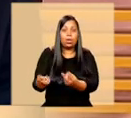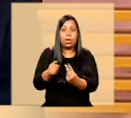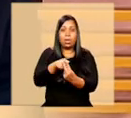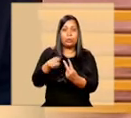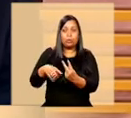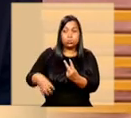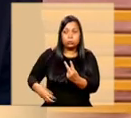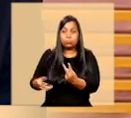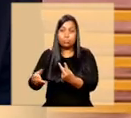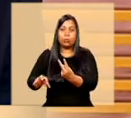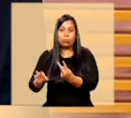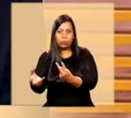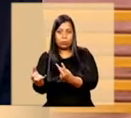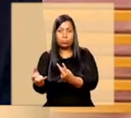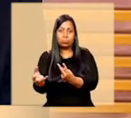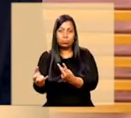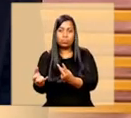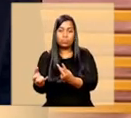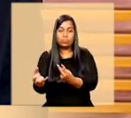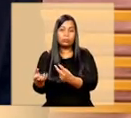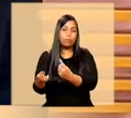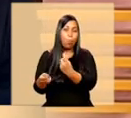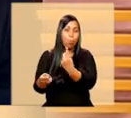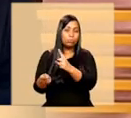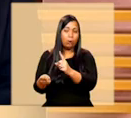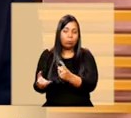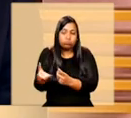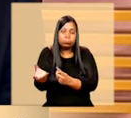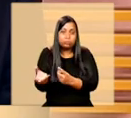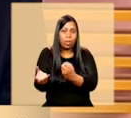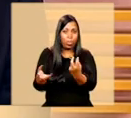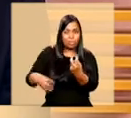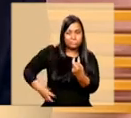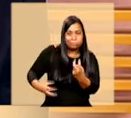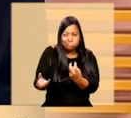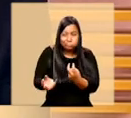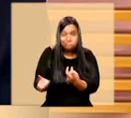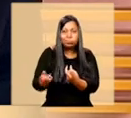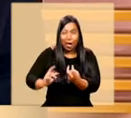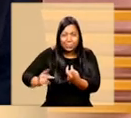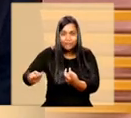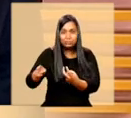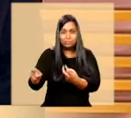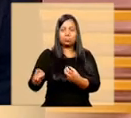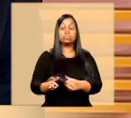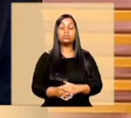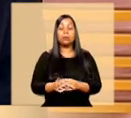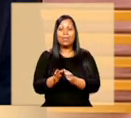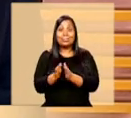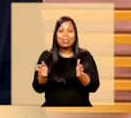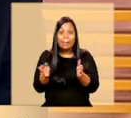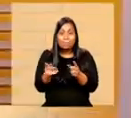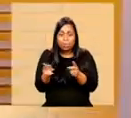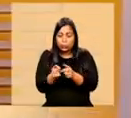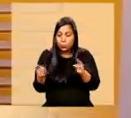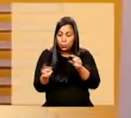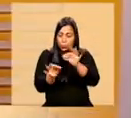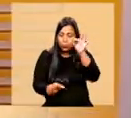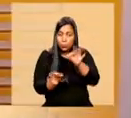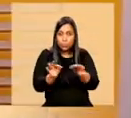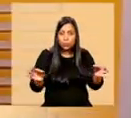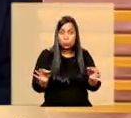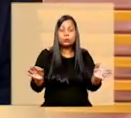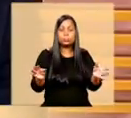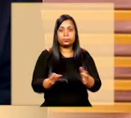os 2 rins. Então, esse paciente vai receber 2 rins e não só um. Então, aí é essa questão de tamanho, né? Superfície